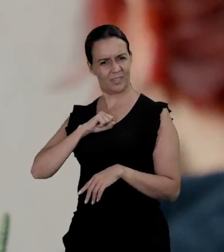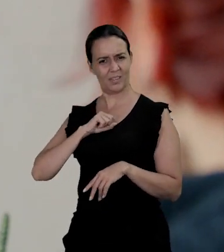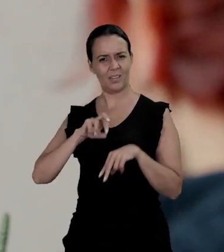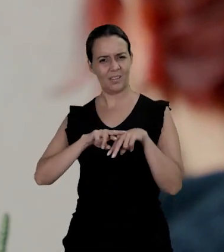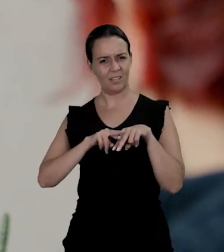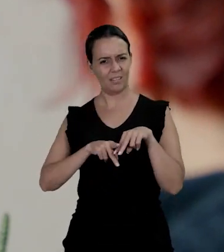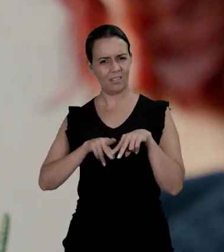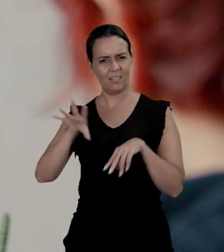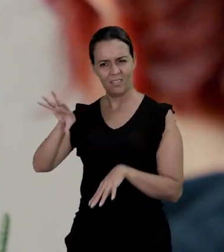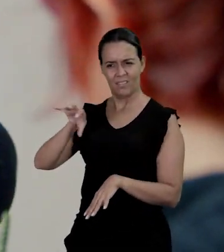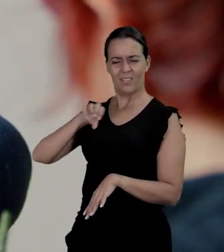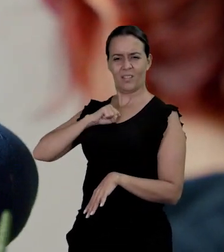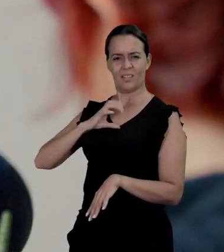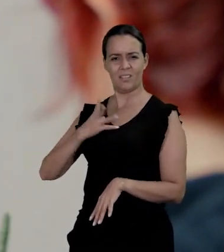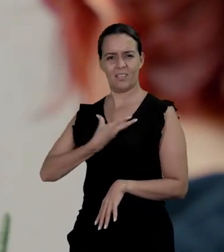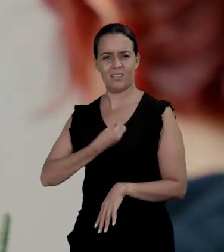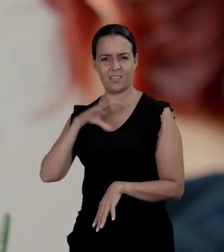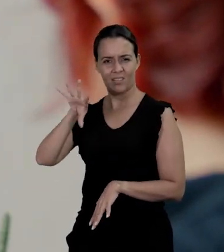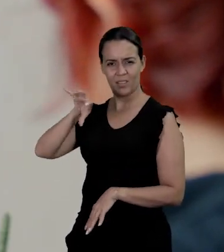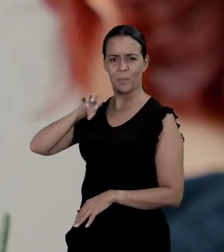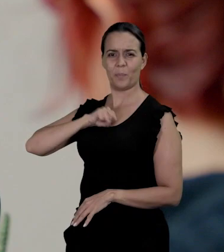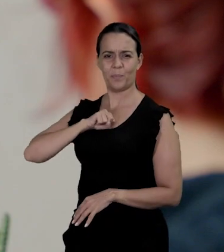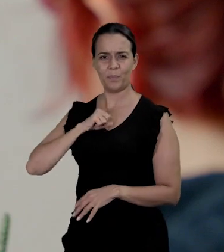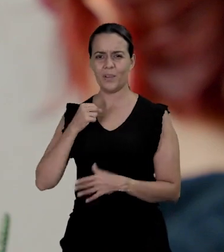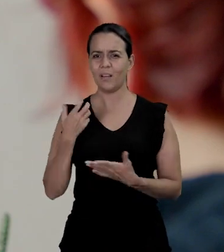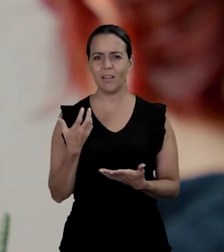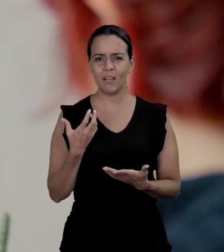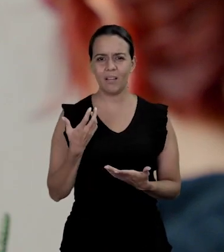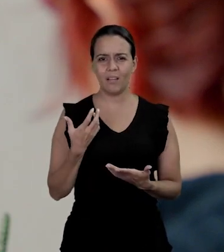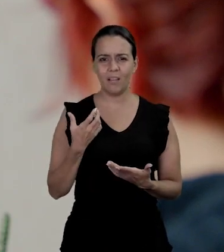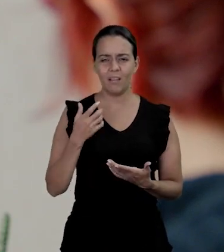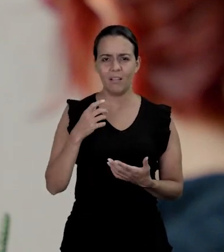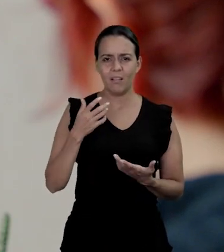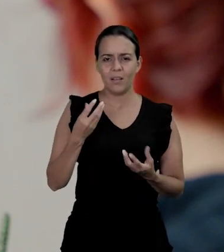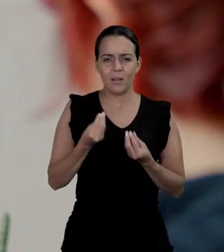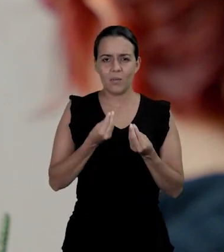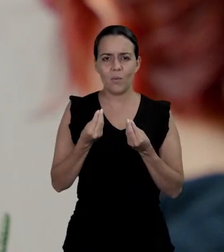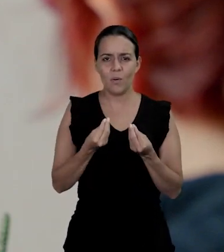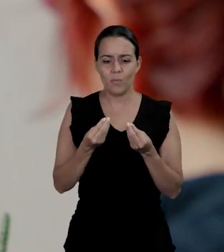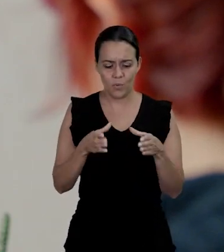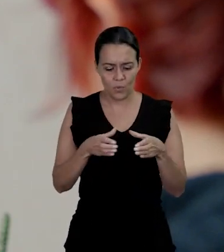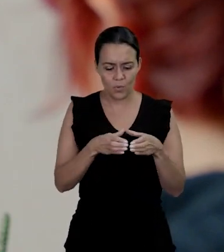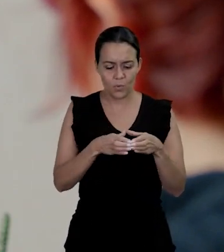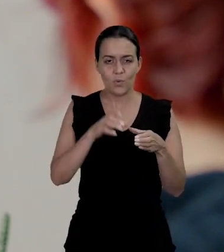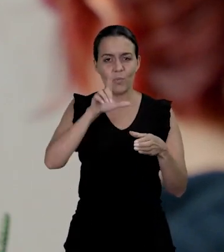de que a existência pública e a visibilidade pública de pessoas LGBT